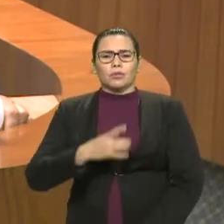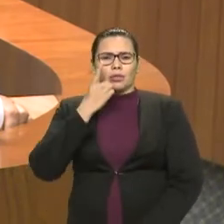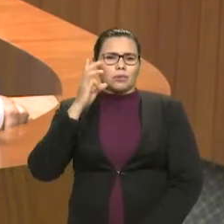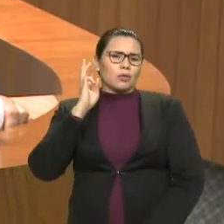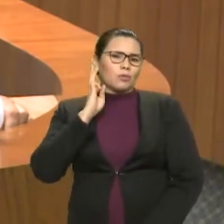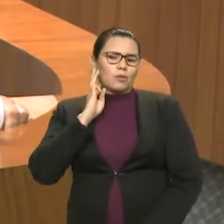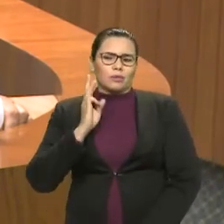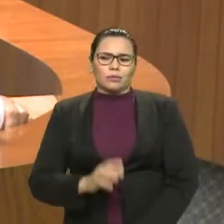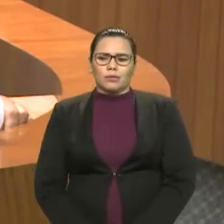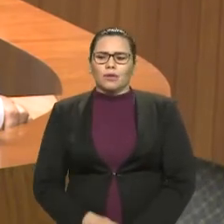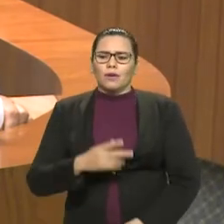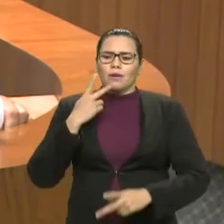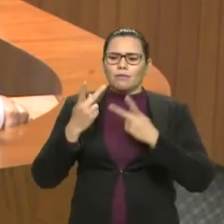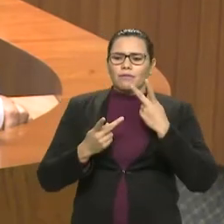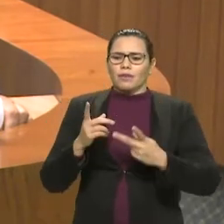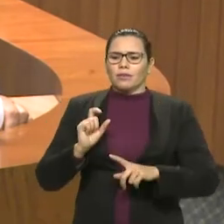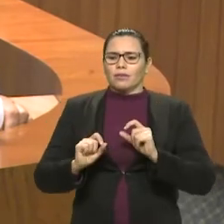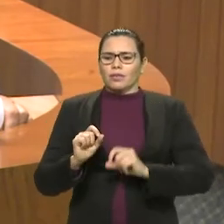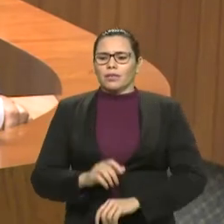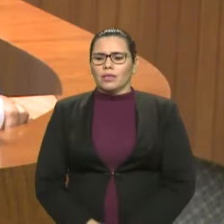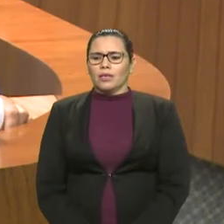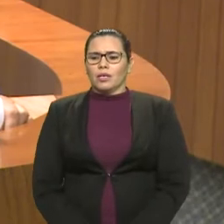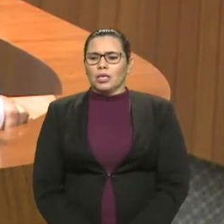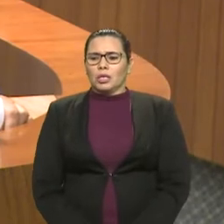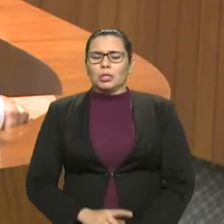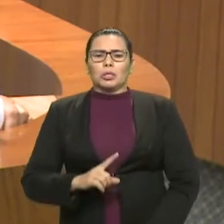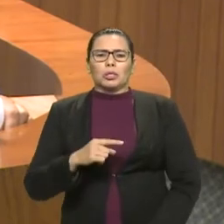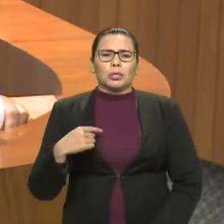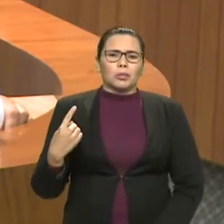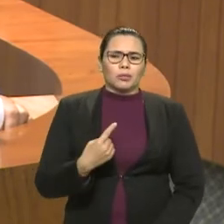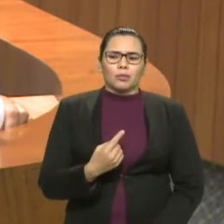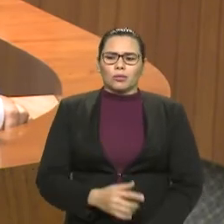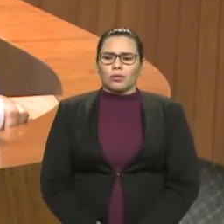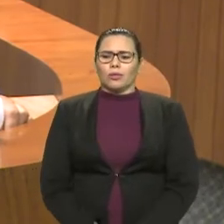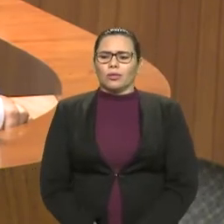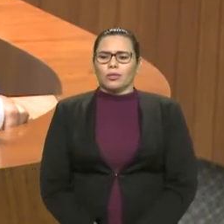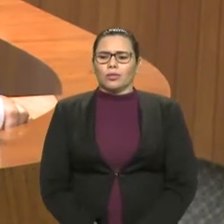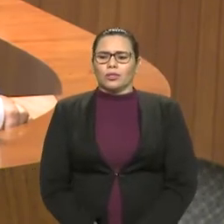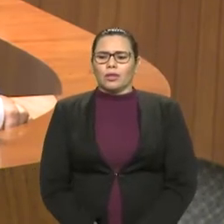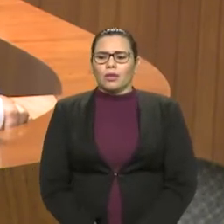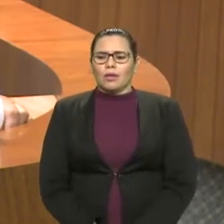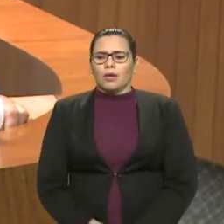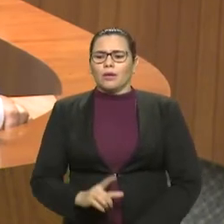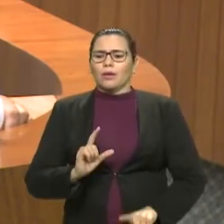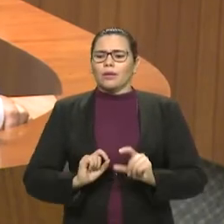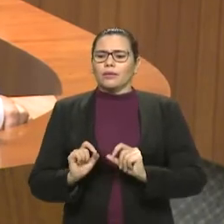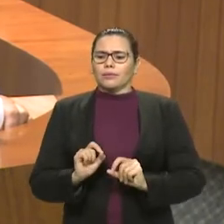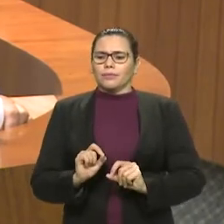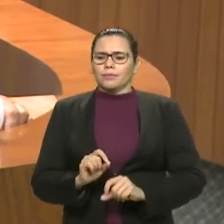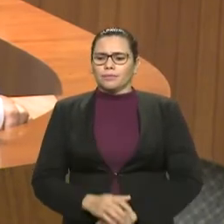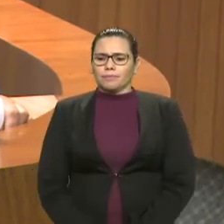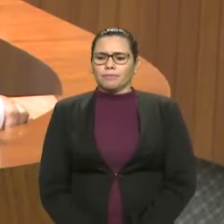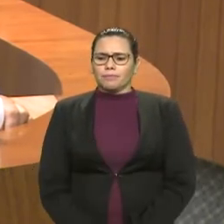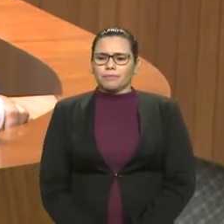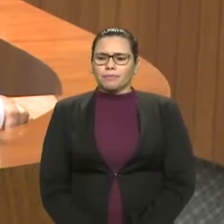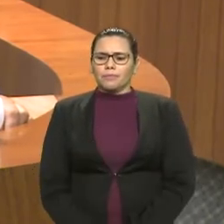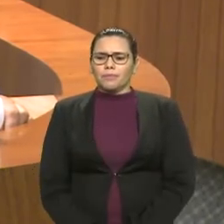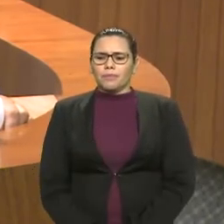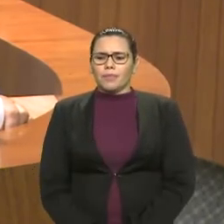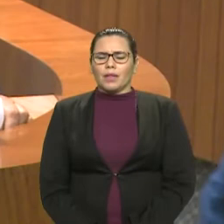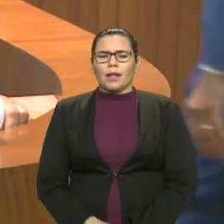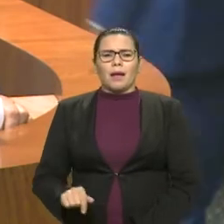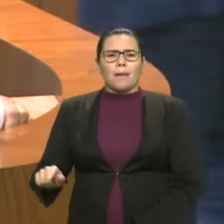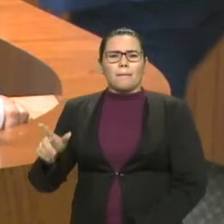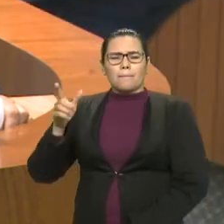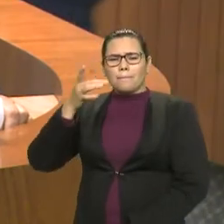fala que às vezes a gente não tem que pegar o jabuti que colocar ele em cima da Palmeira e sim uma pessoa que tem uns eu